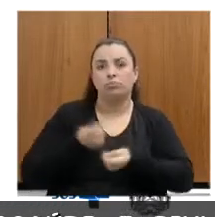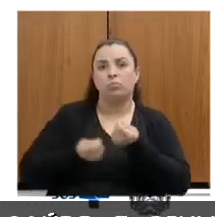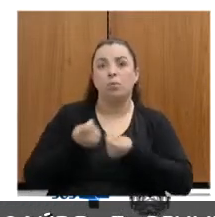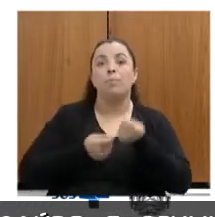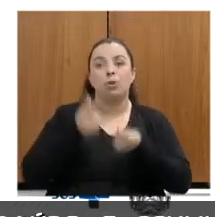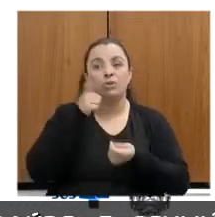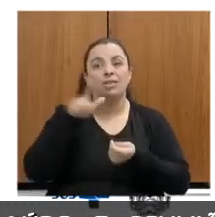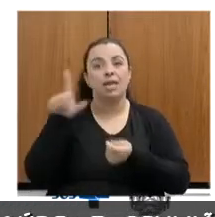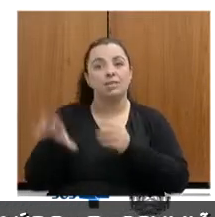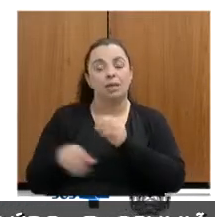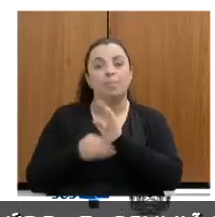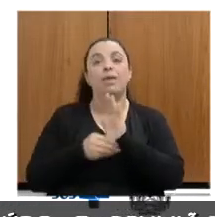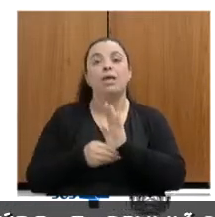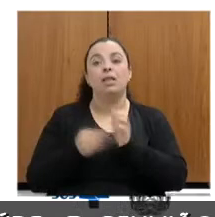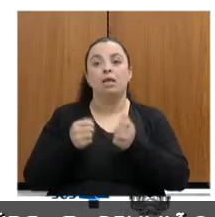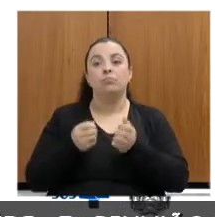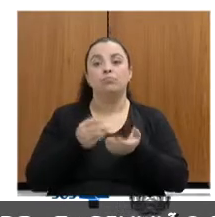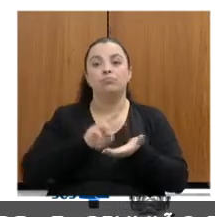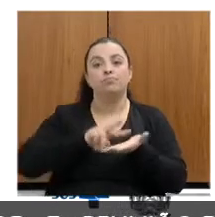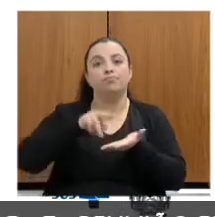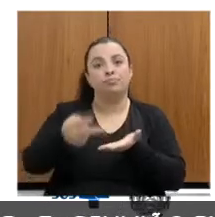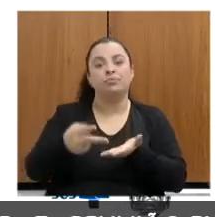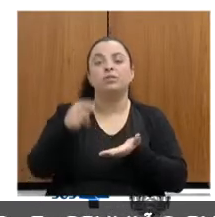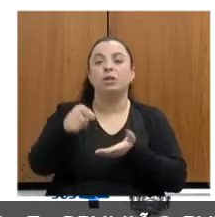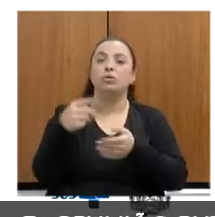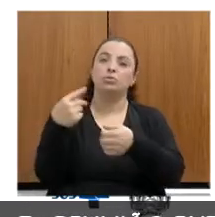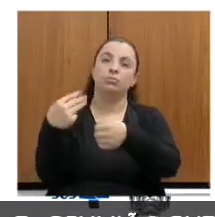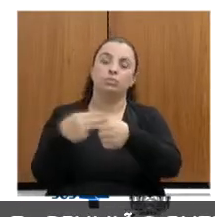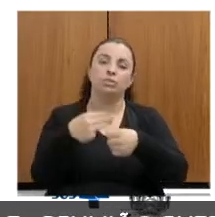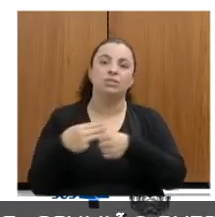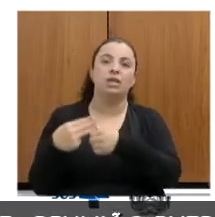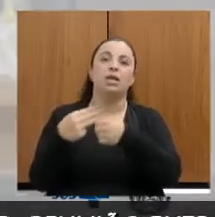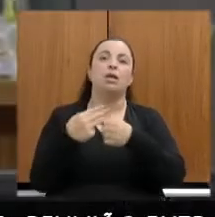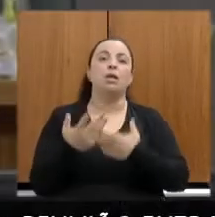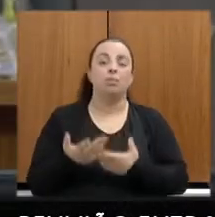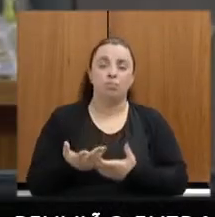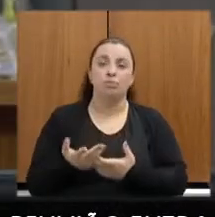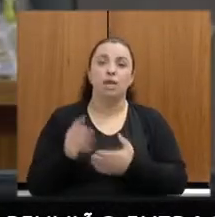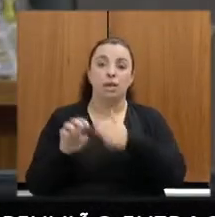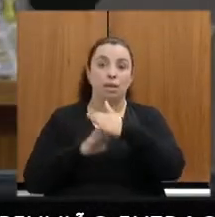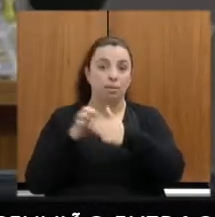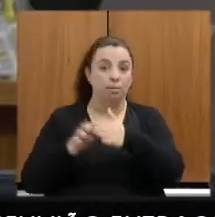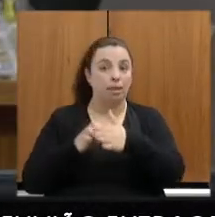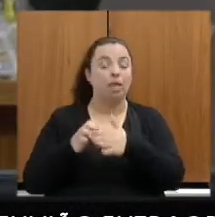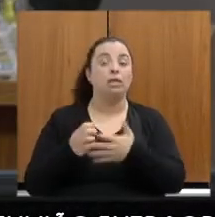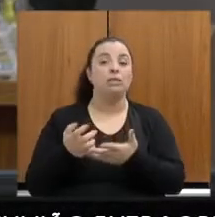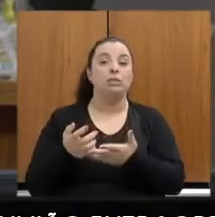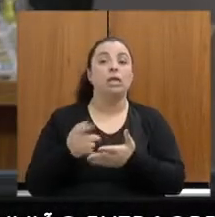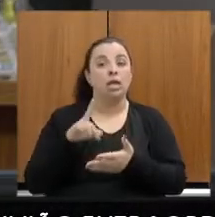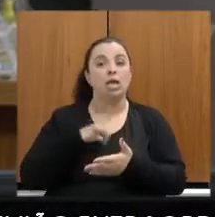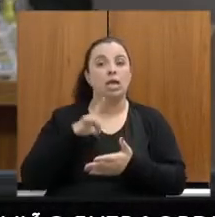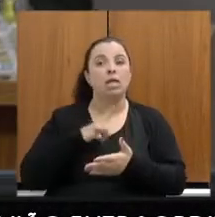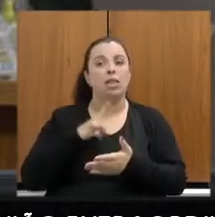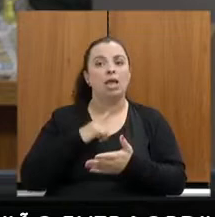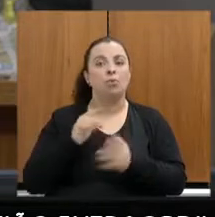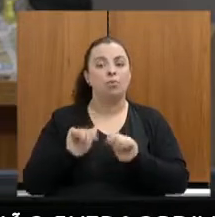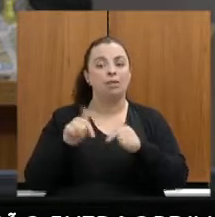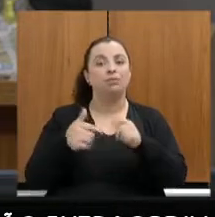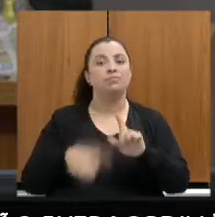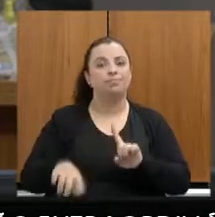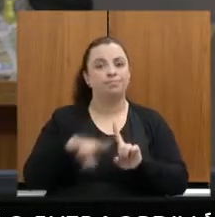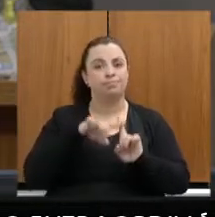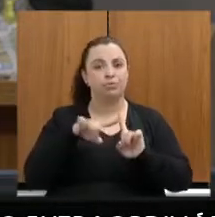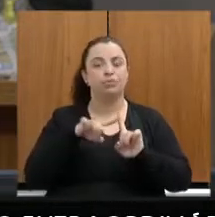possível aos municípios aos prestadores e faça o efeito positivo que ela tem em relação